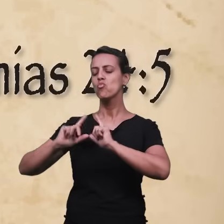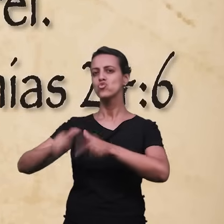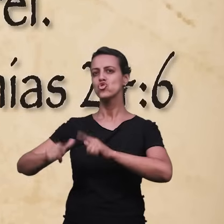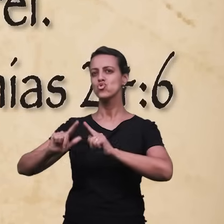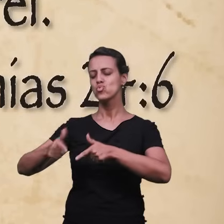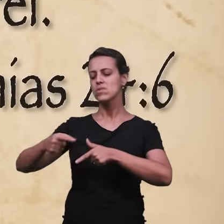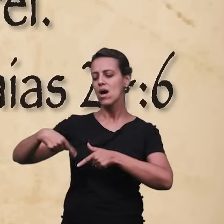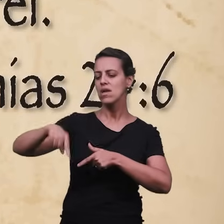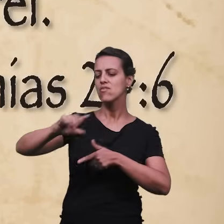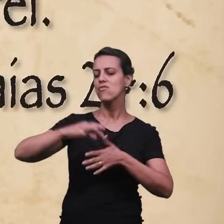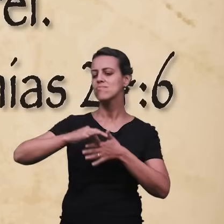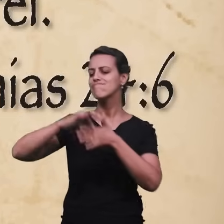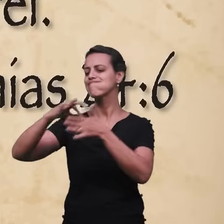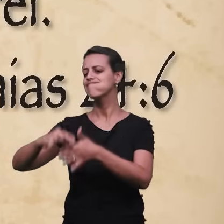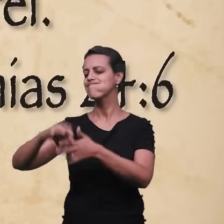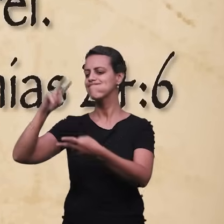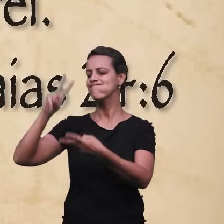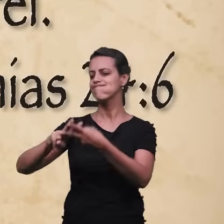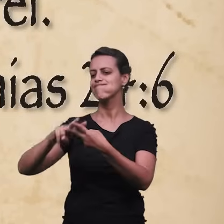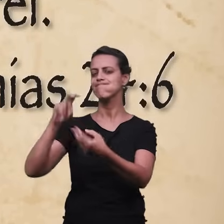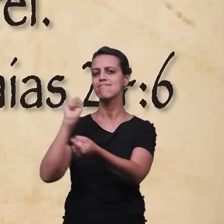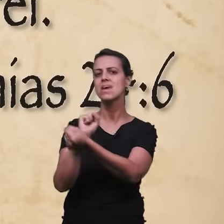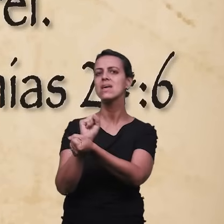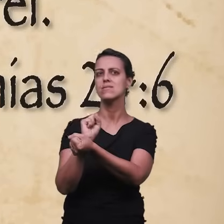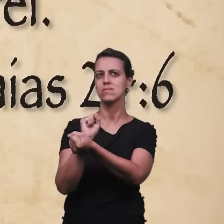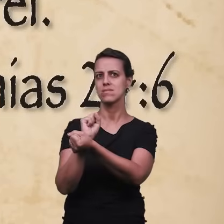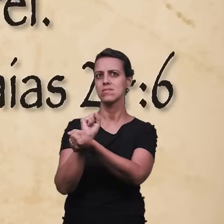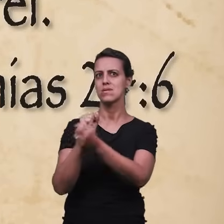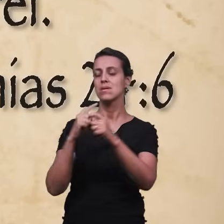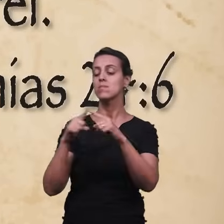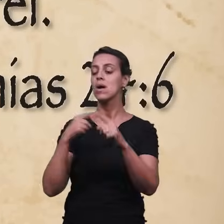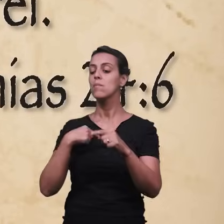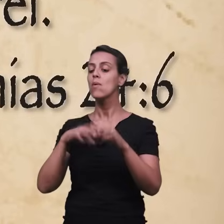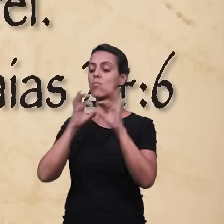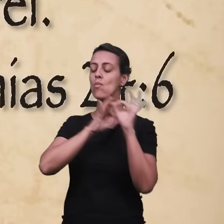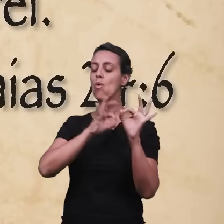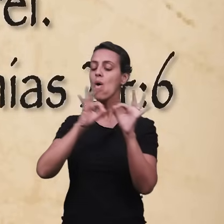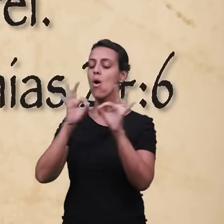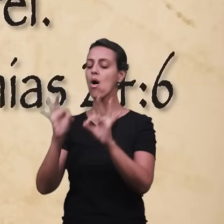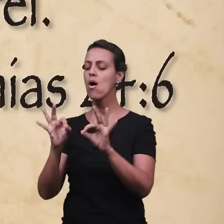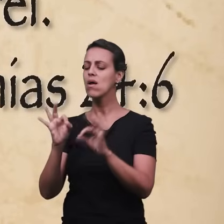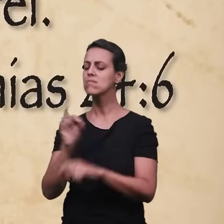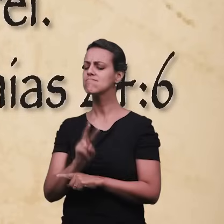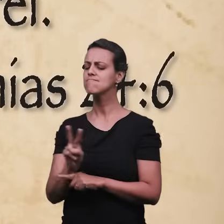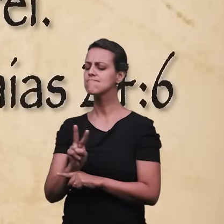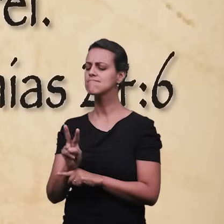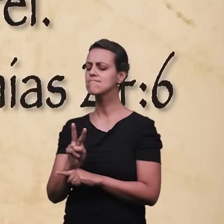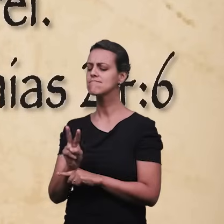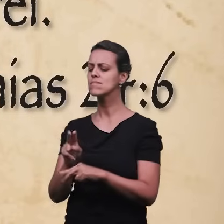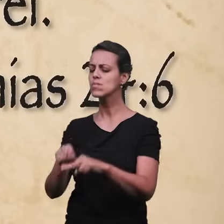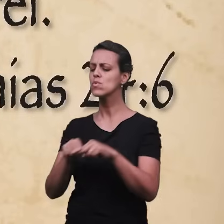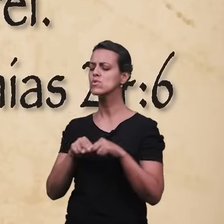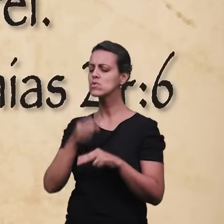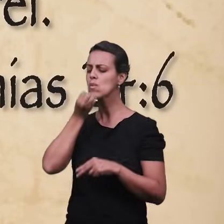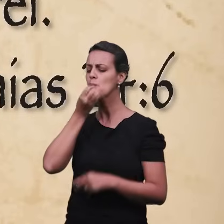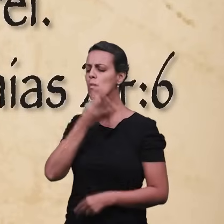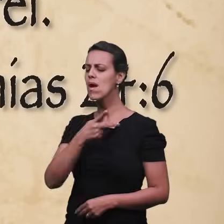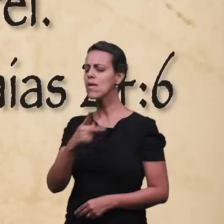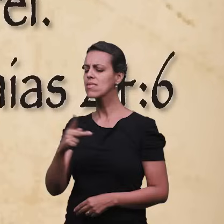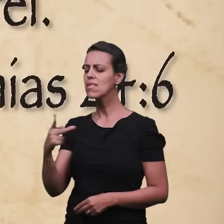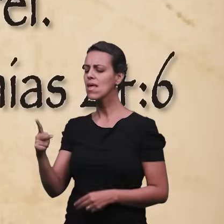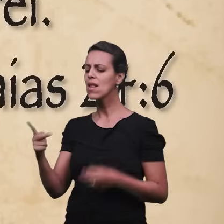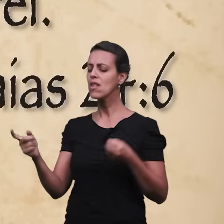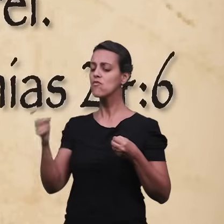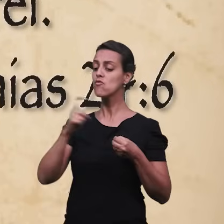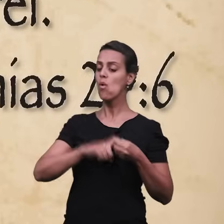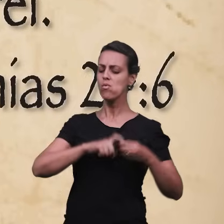cativeiro. Porei os meus olhos sobre eles, para o seu bem, e os farei voltar a